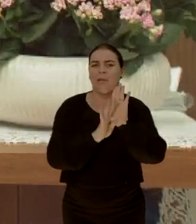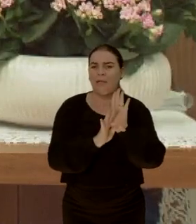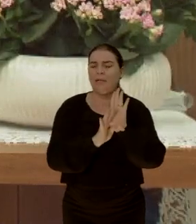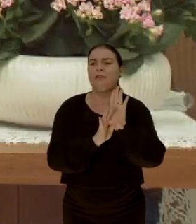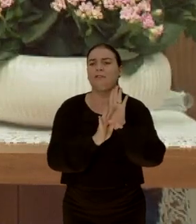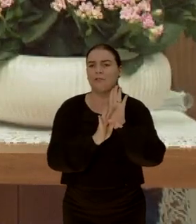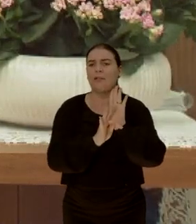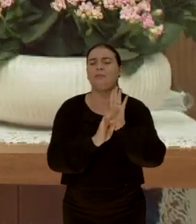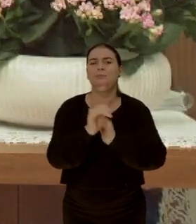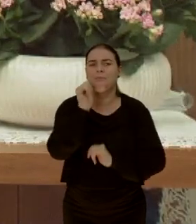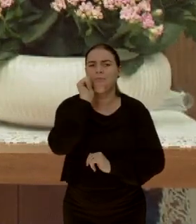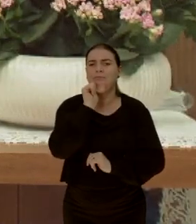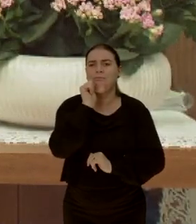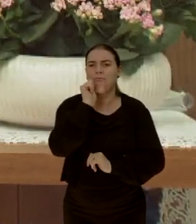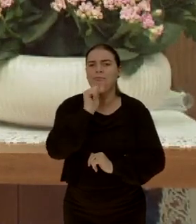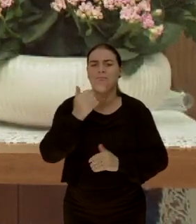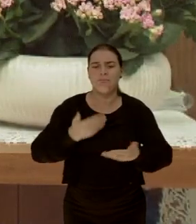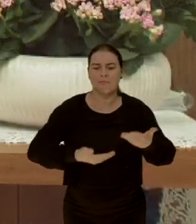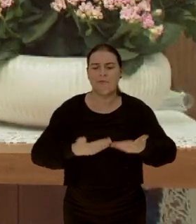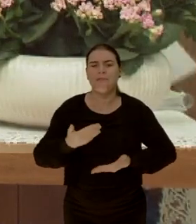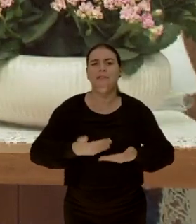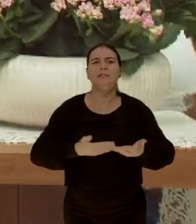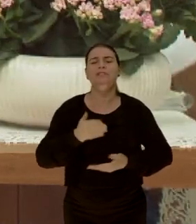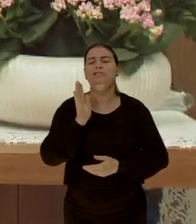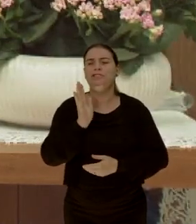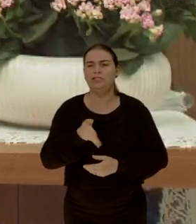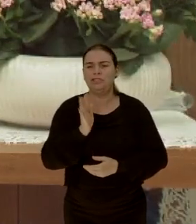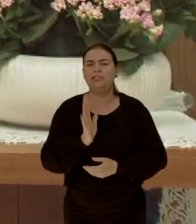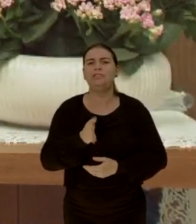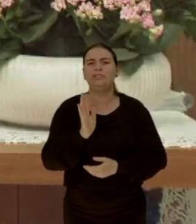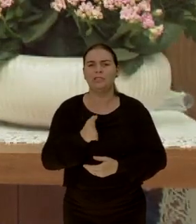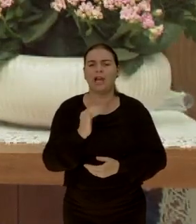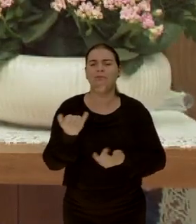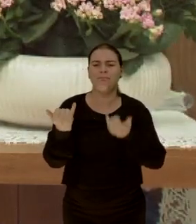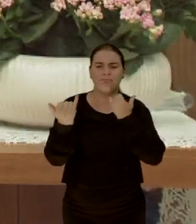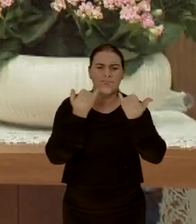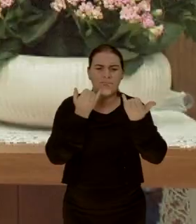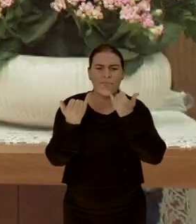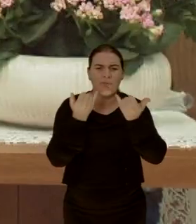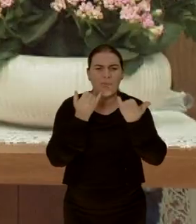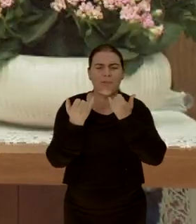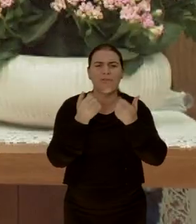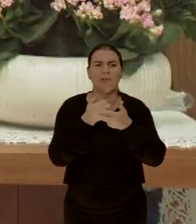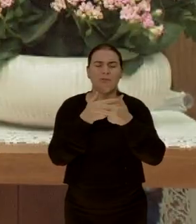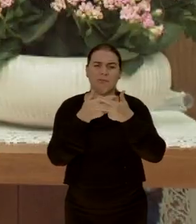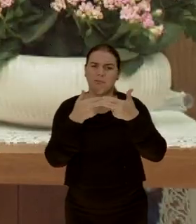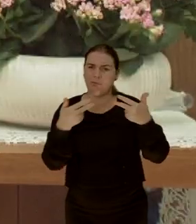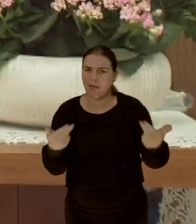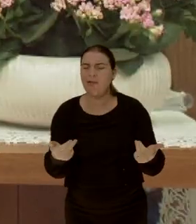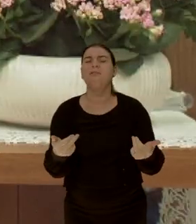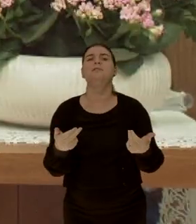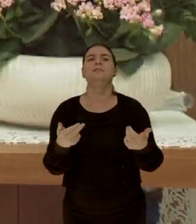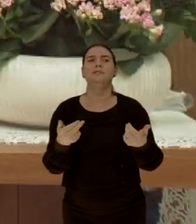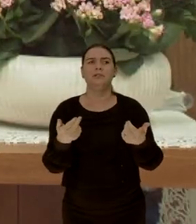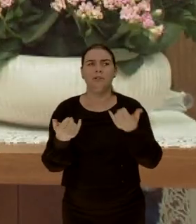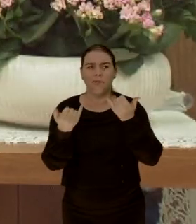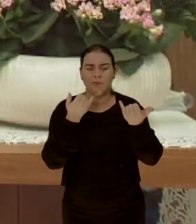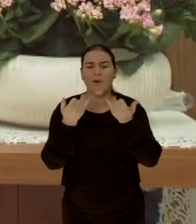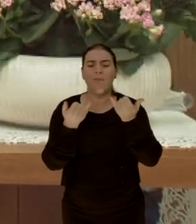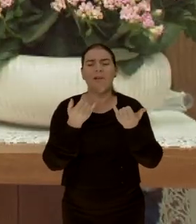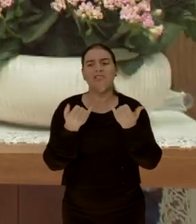irmãs os irmãos hoje já tiveram muitas informações e algumas até podiam ser